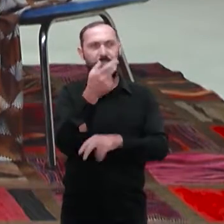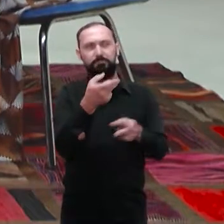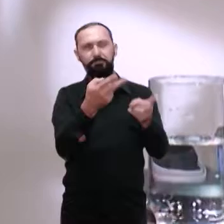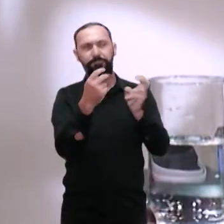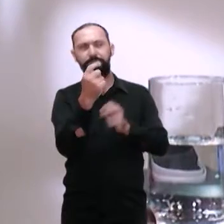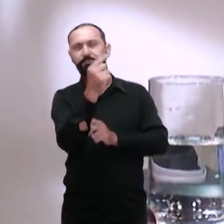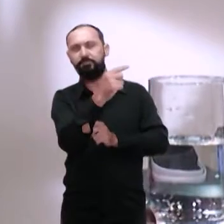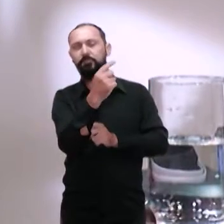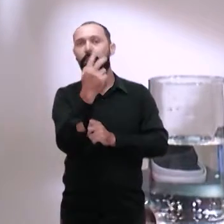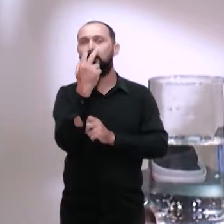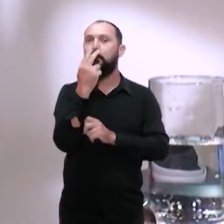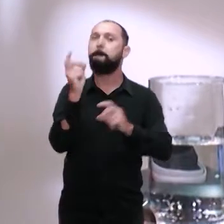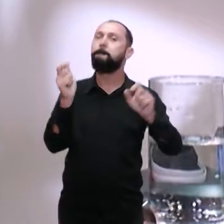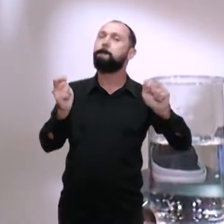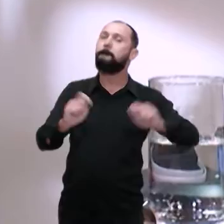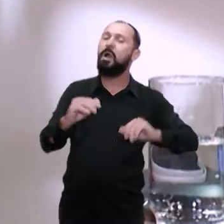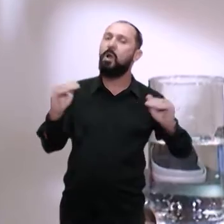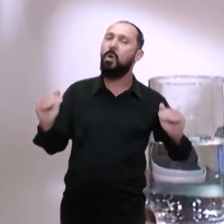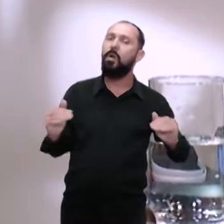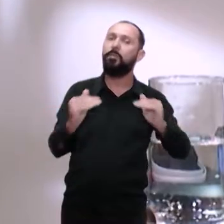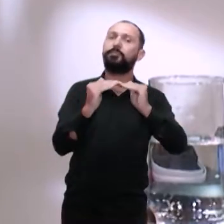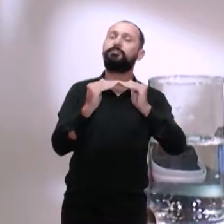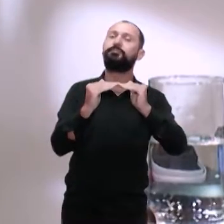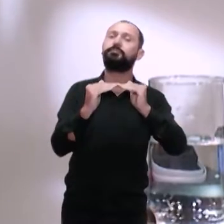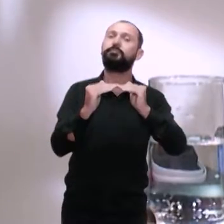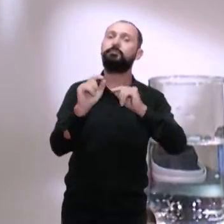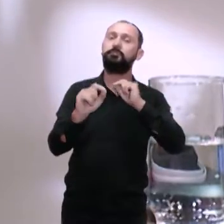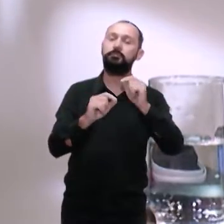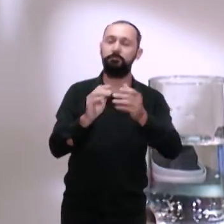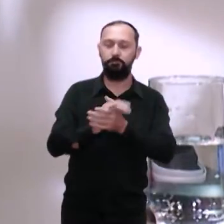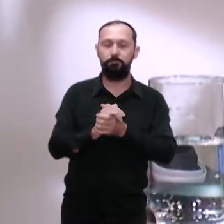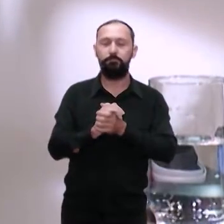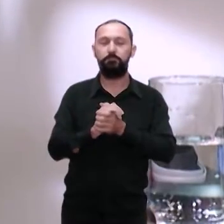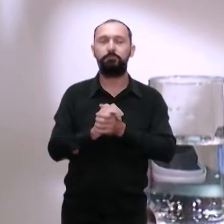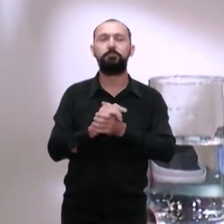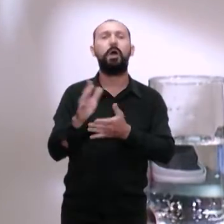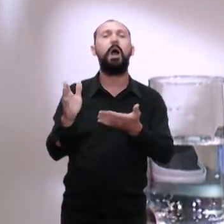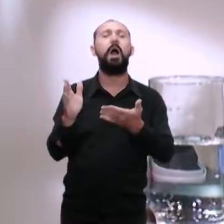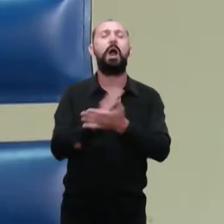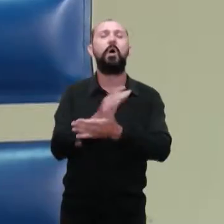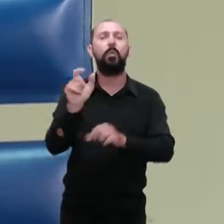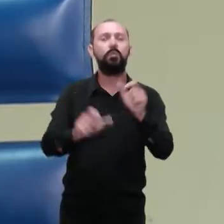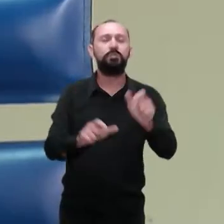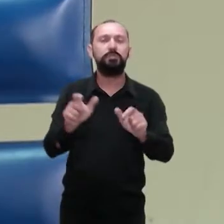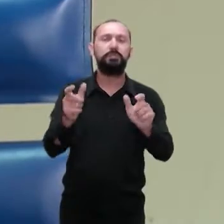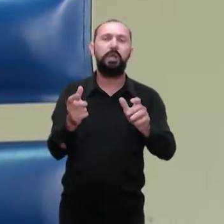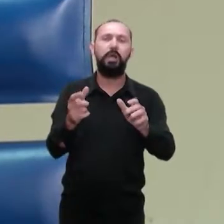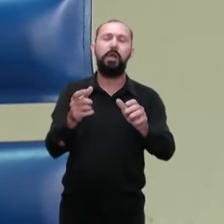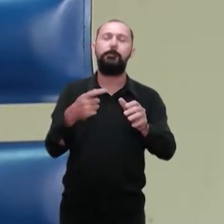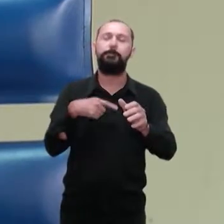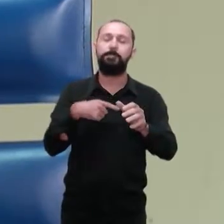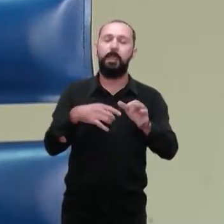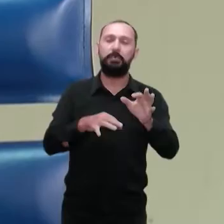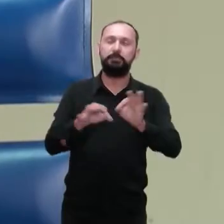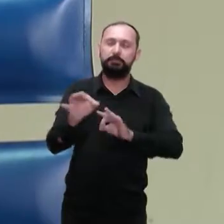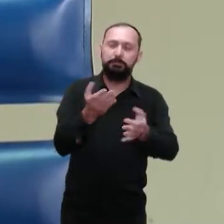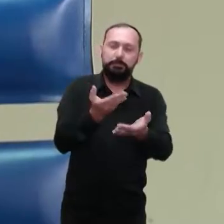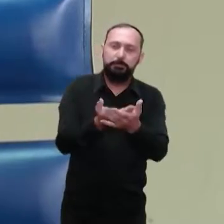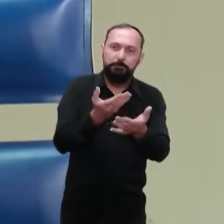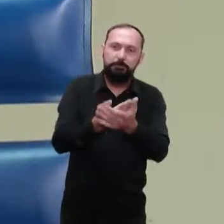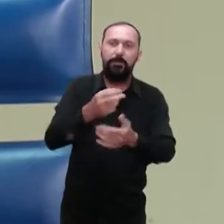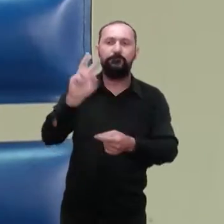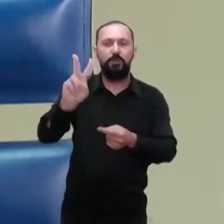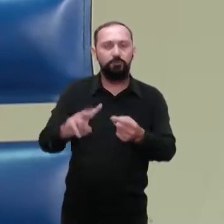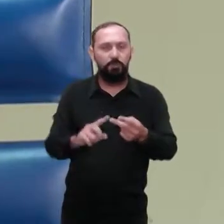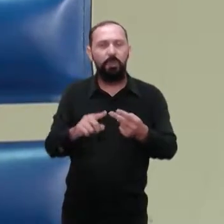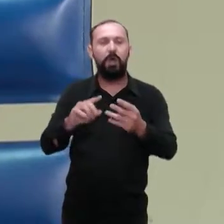assim, olha, isso que tem aqui é condizente com. Cristiane, tem muita gente que está se